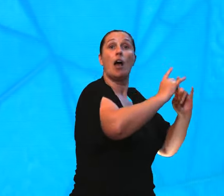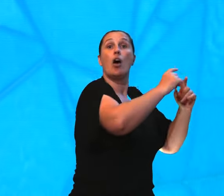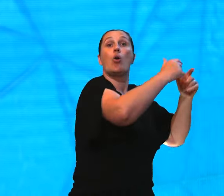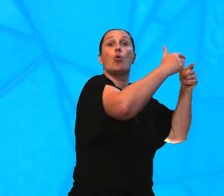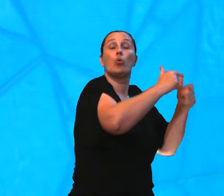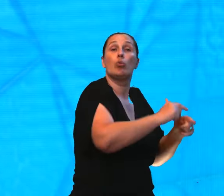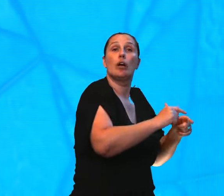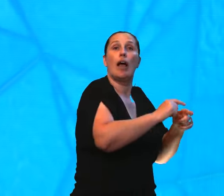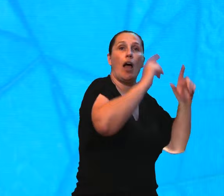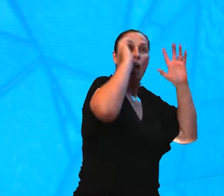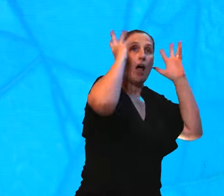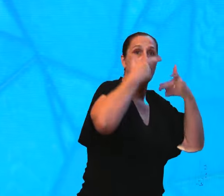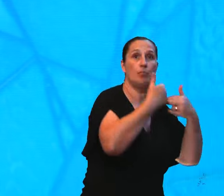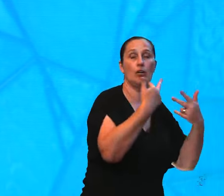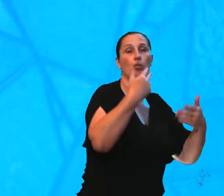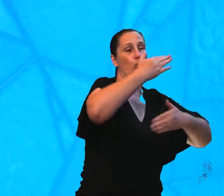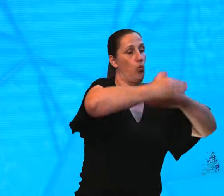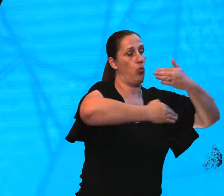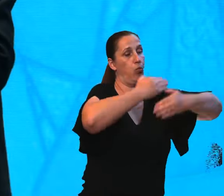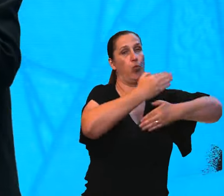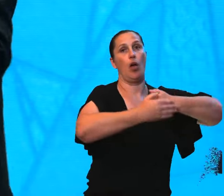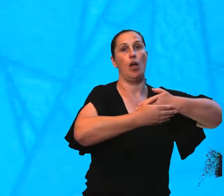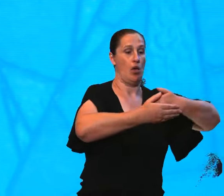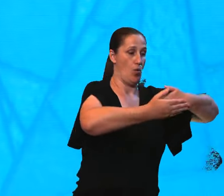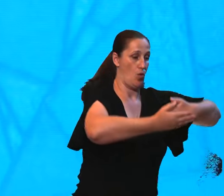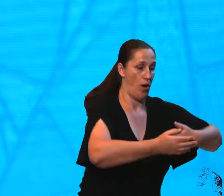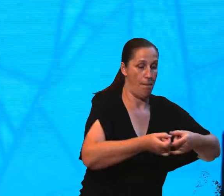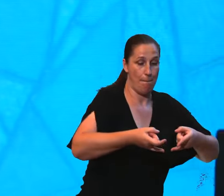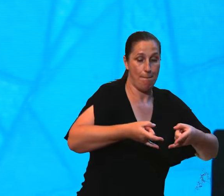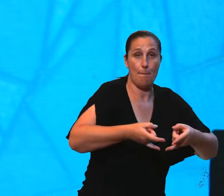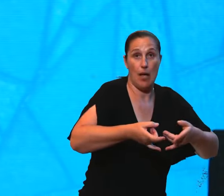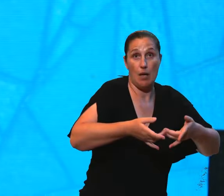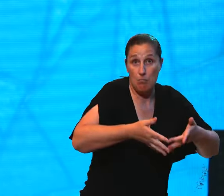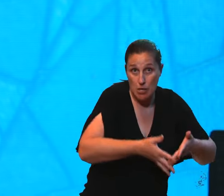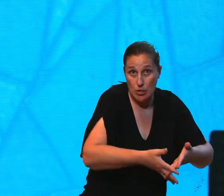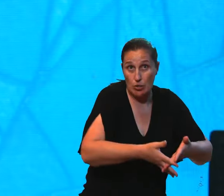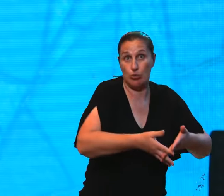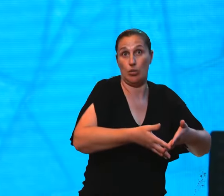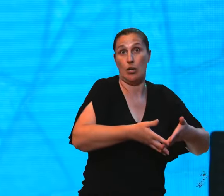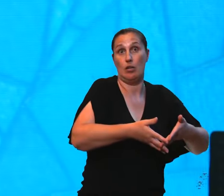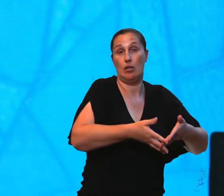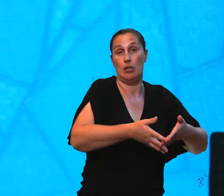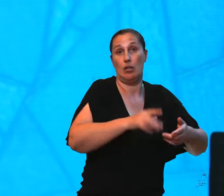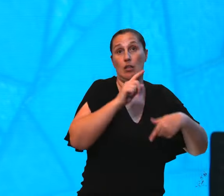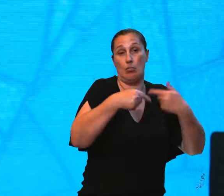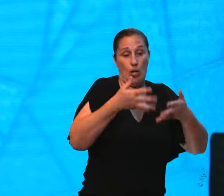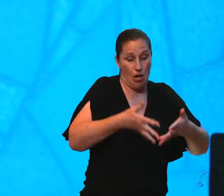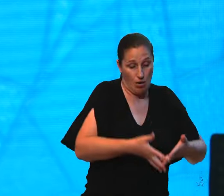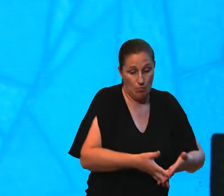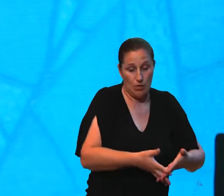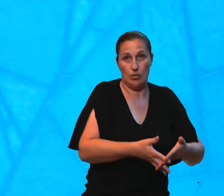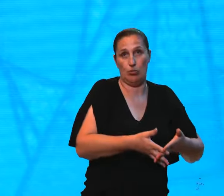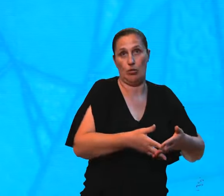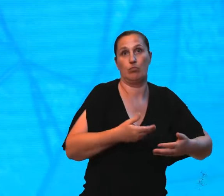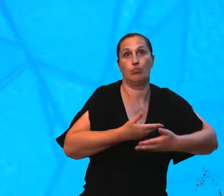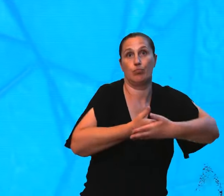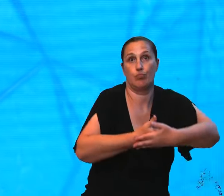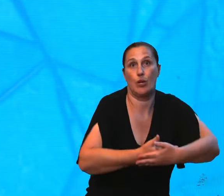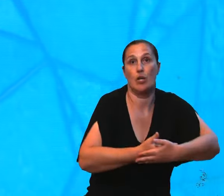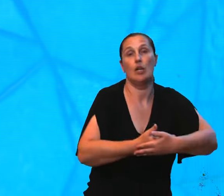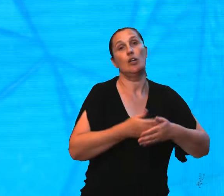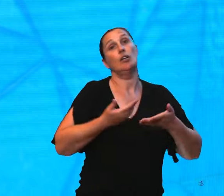envolto em panos foi colocado na manjedoura tem gente que pensa que Jesus nasceu na manjedoura não ele nasceu em